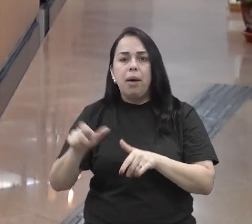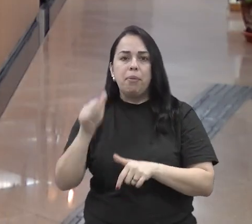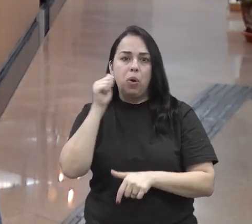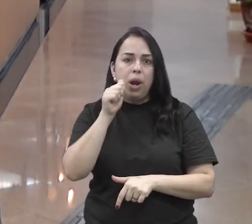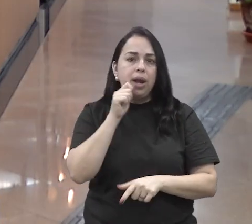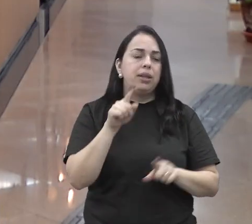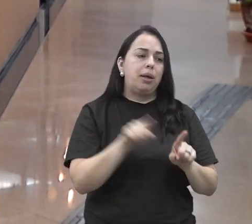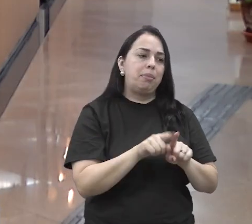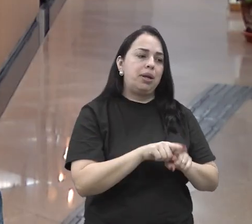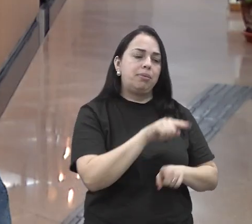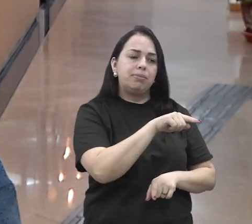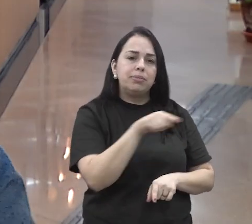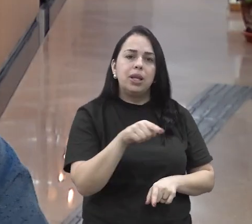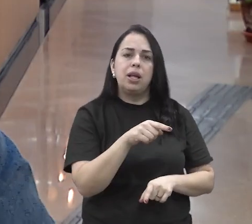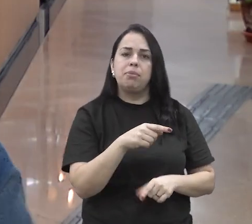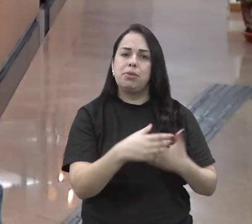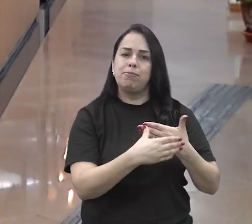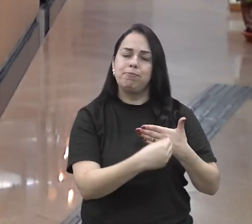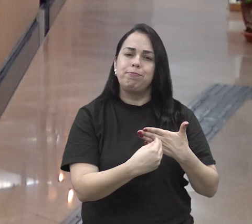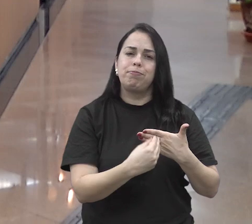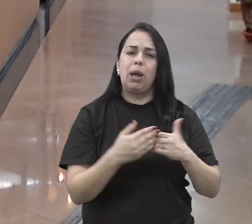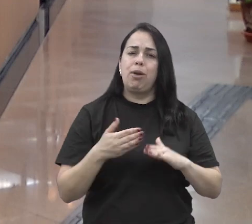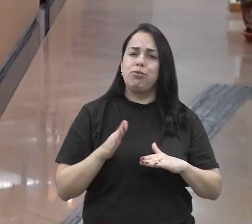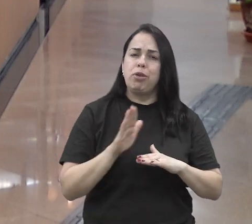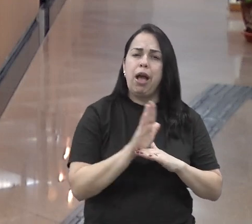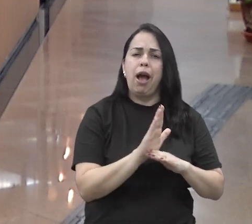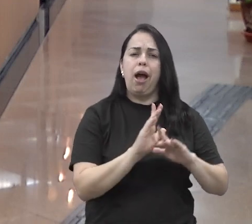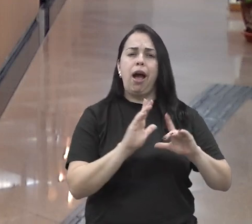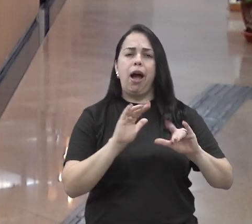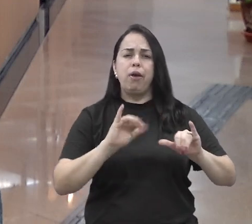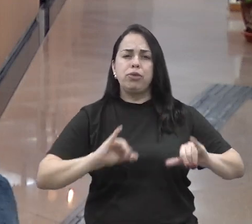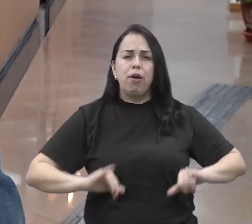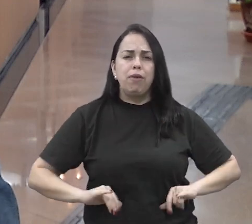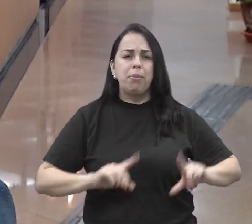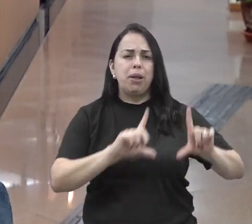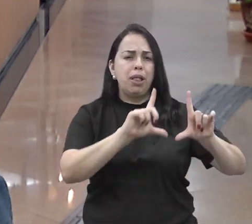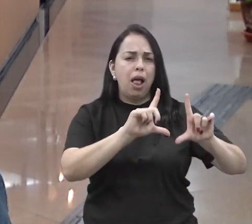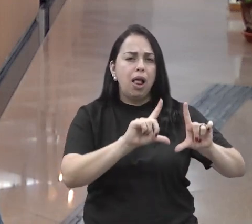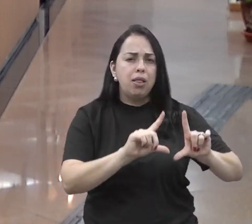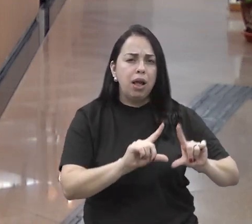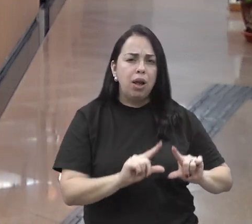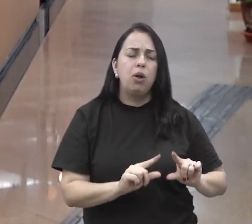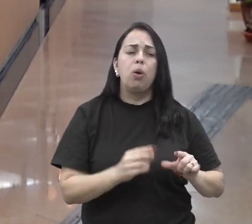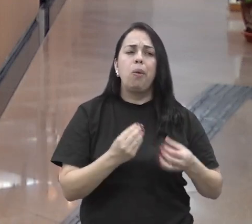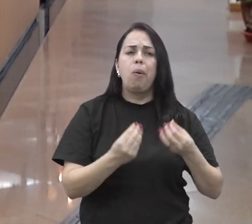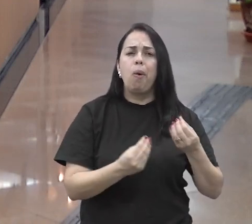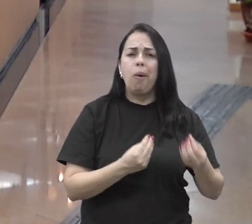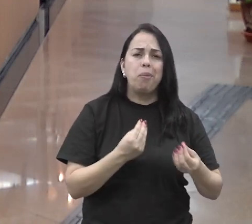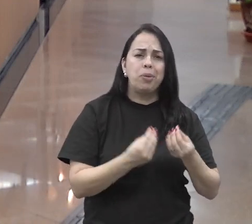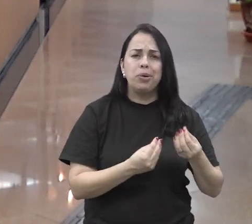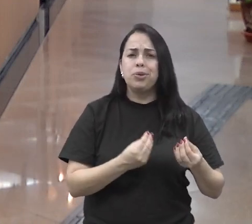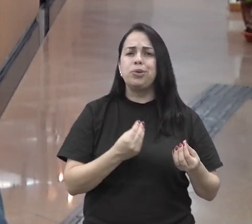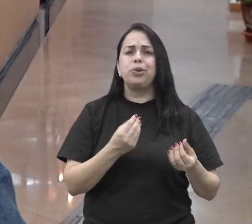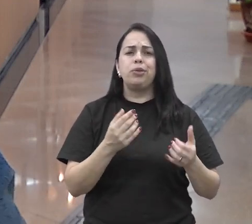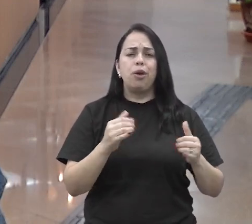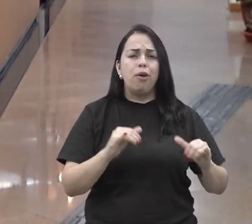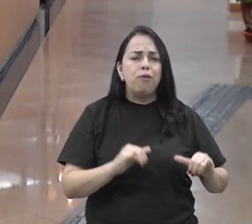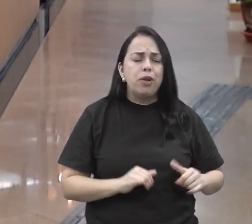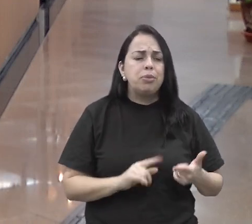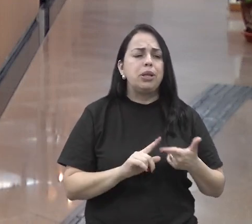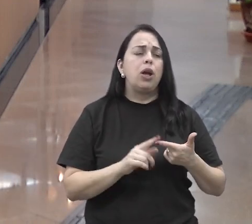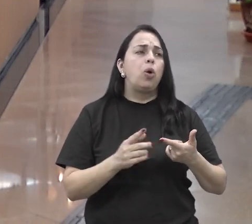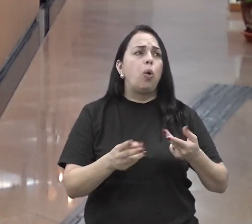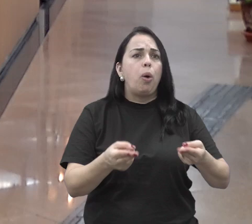ajude, auxilie a diminuir a dor, a lidar com a dor da perda, lidar com